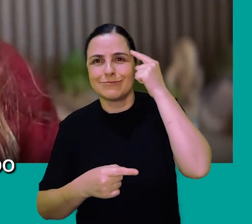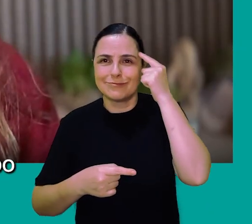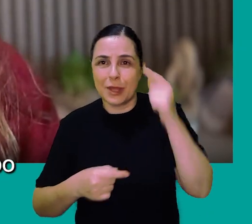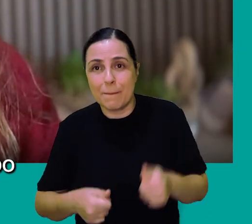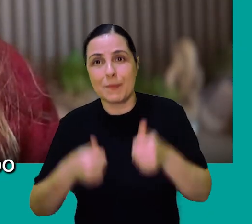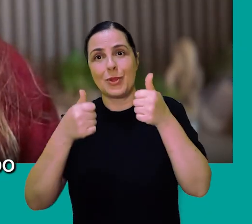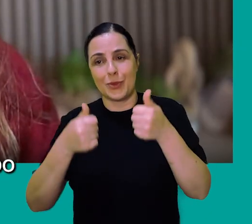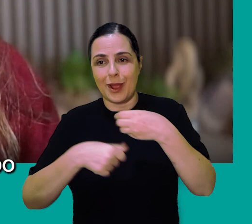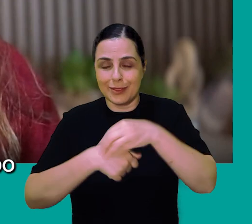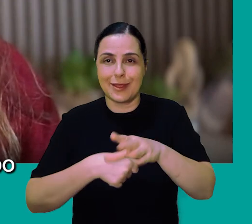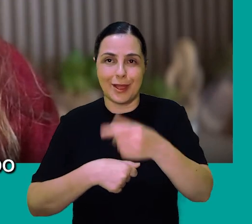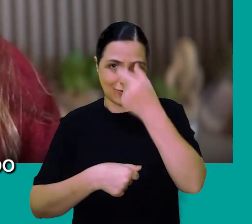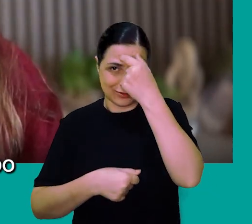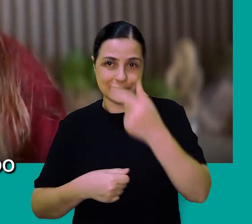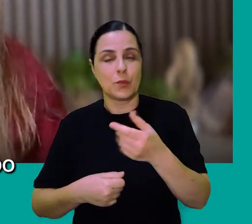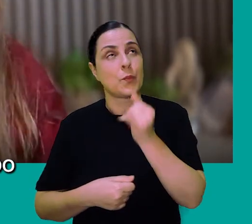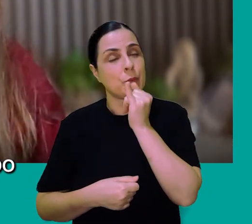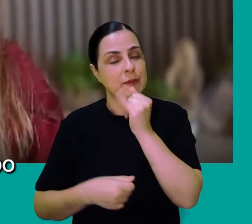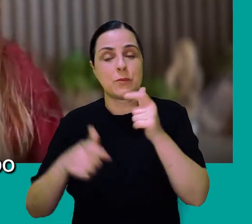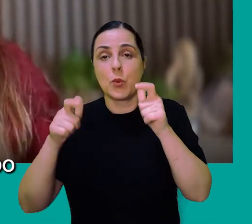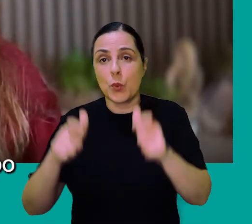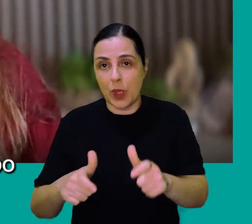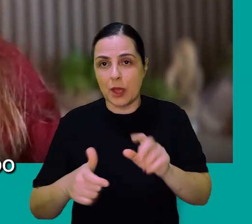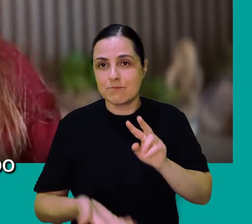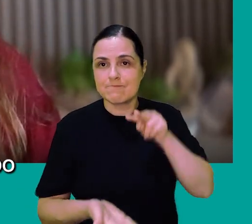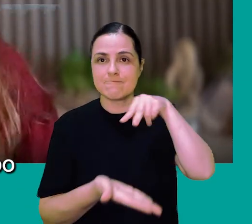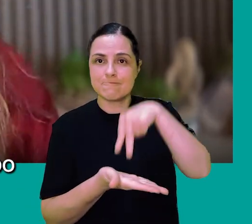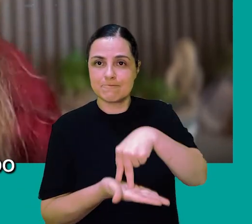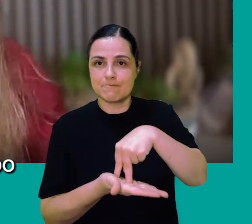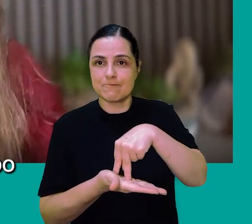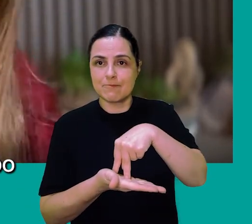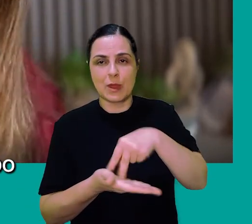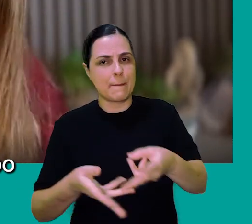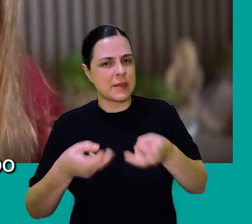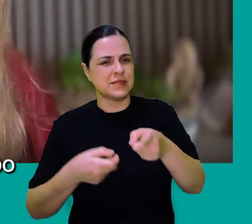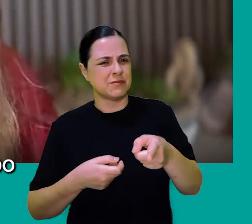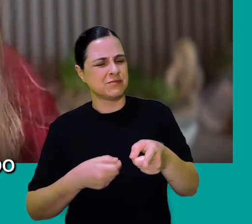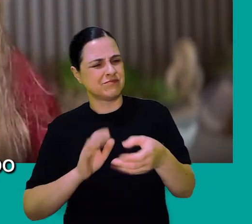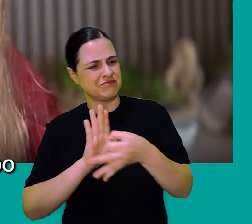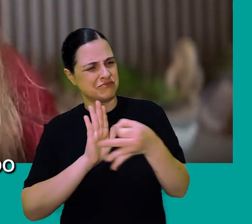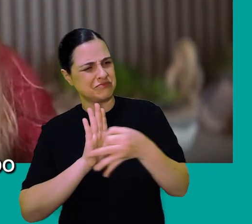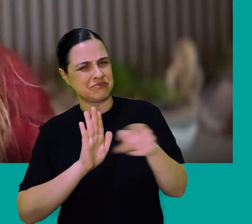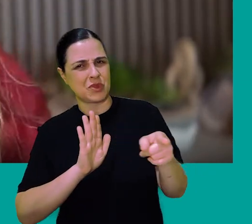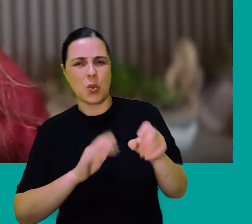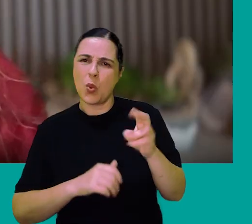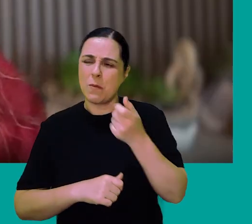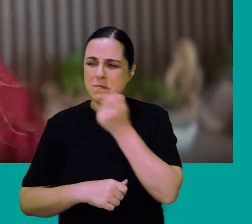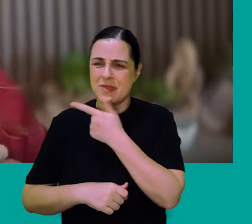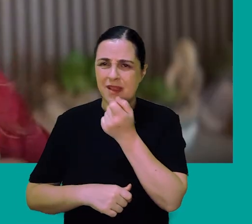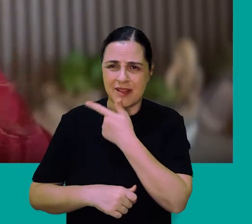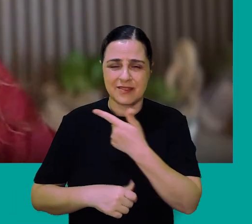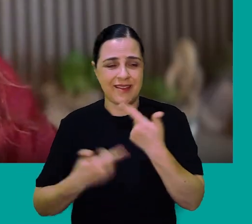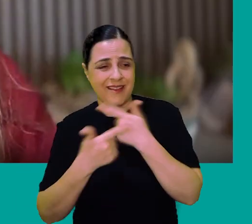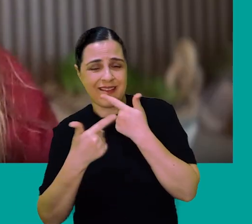está num espaço e tem esse tipo de comentário, de piada, né, seja